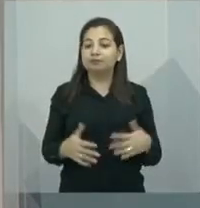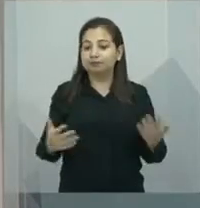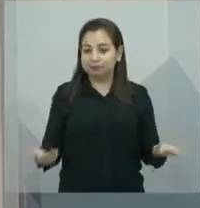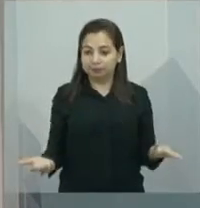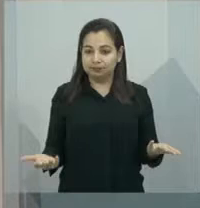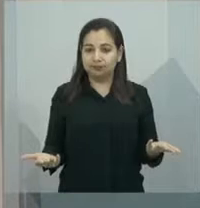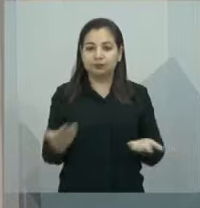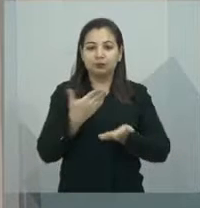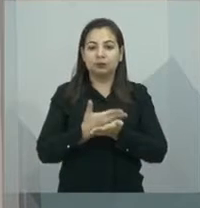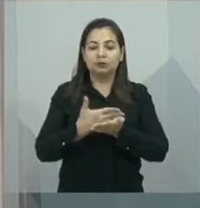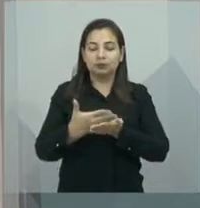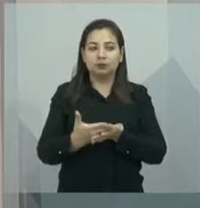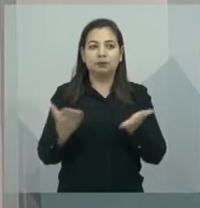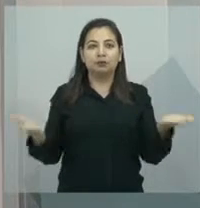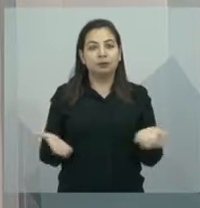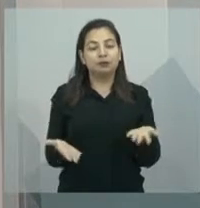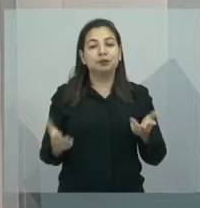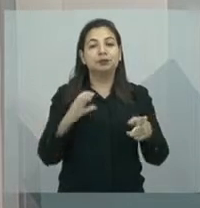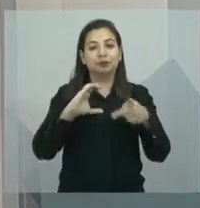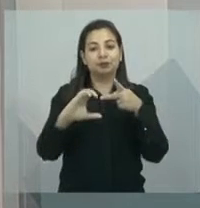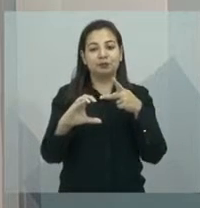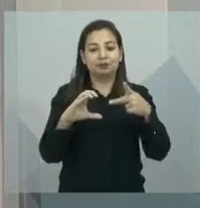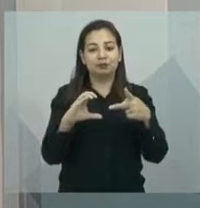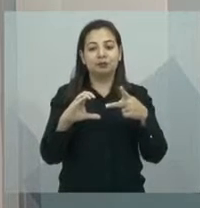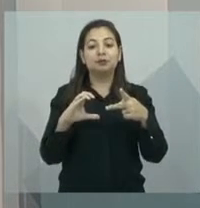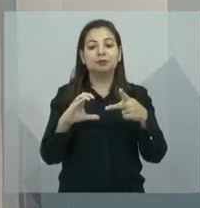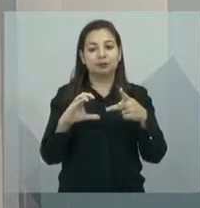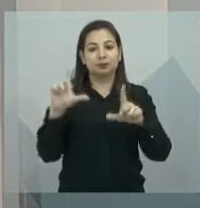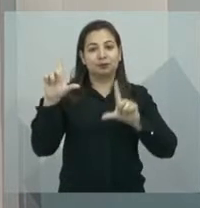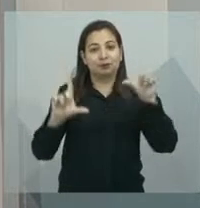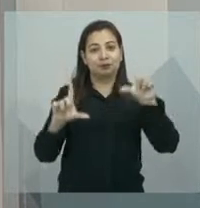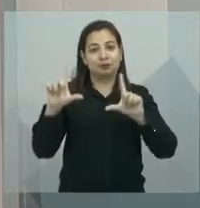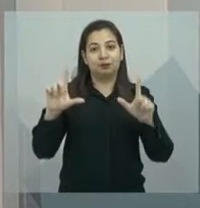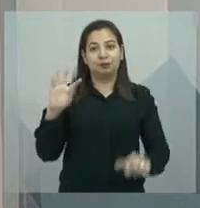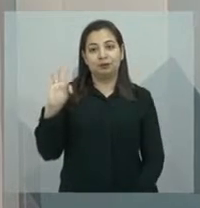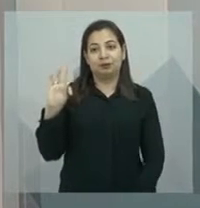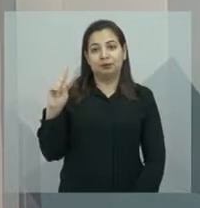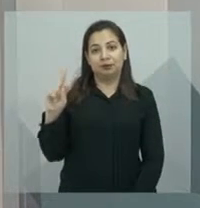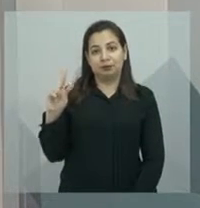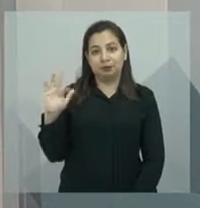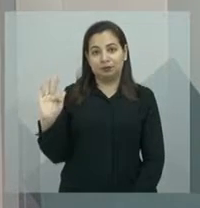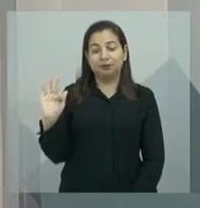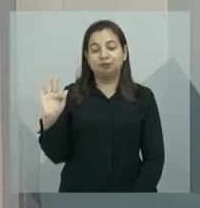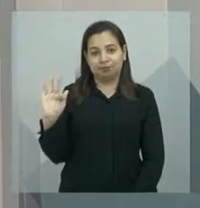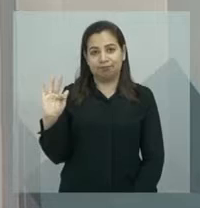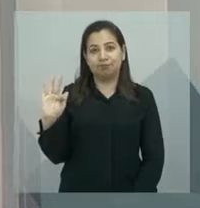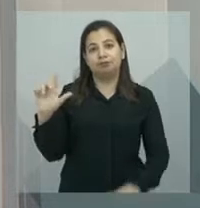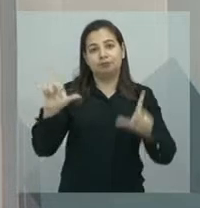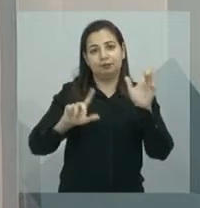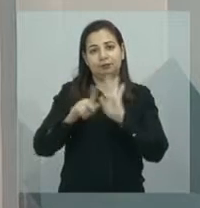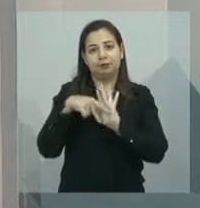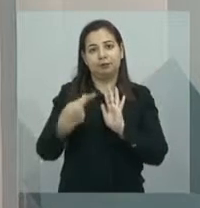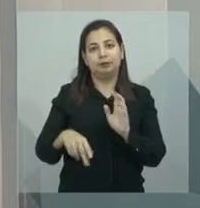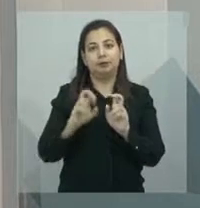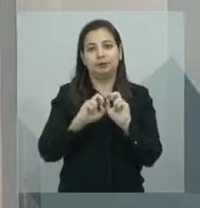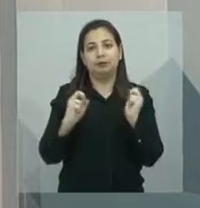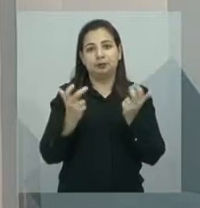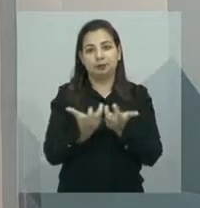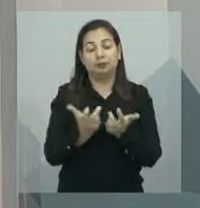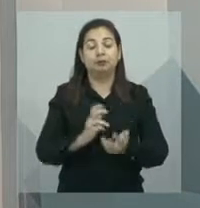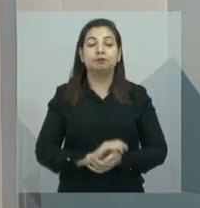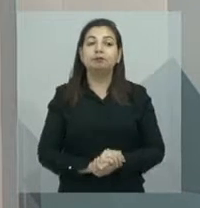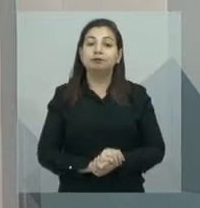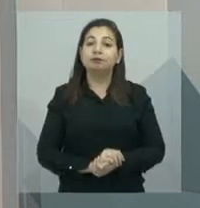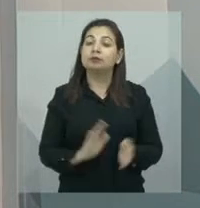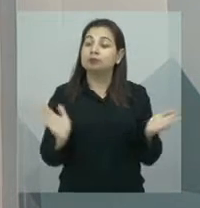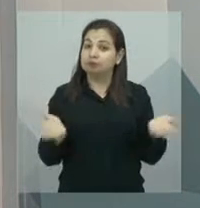Olá, estamos iniciando o plenário da cidade pela TV Fortaleza, a emissora da Câmara Municipal.